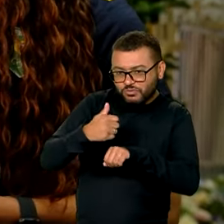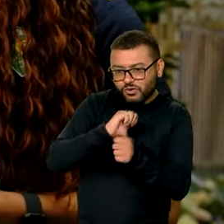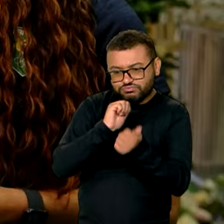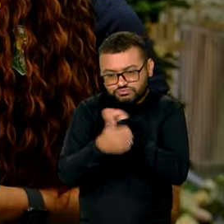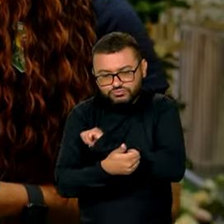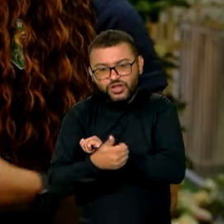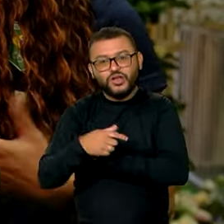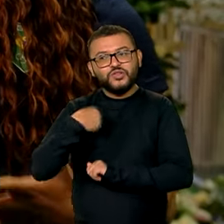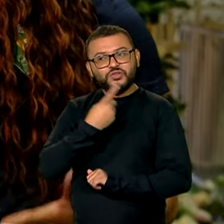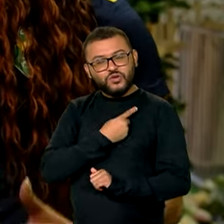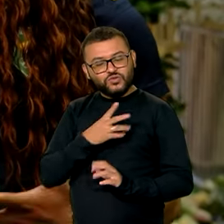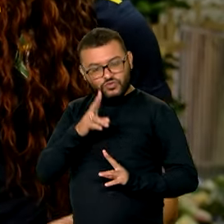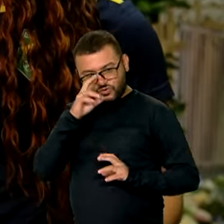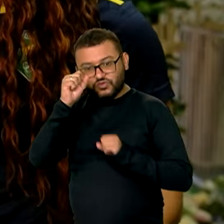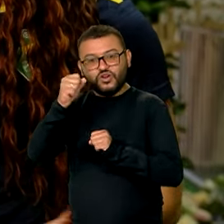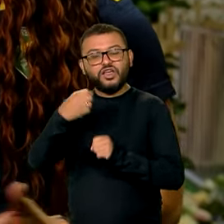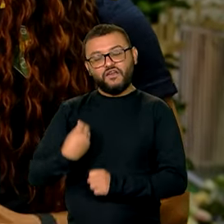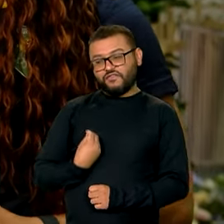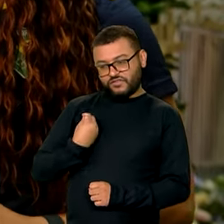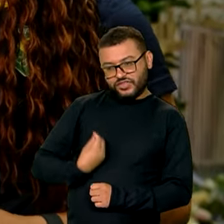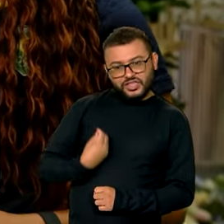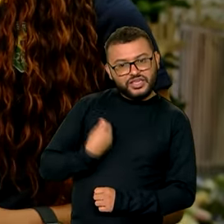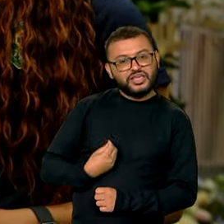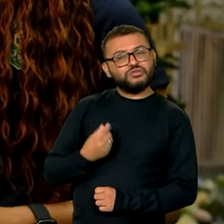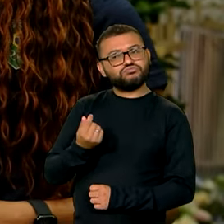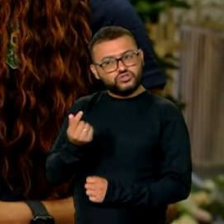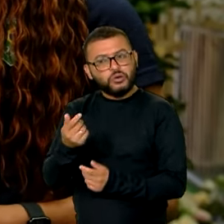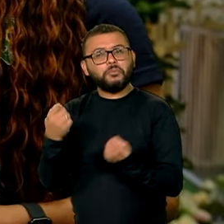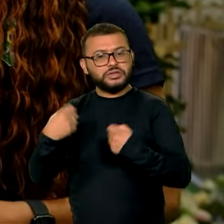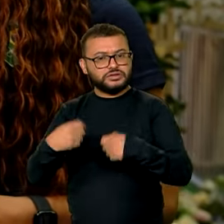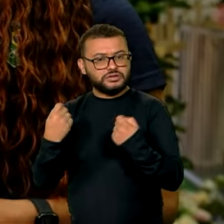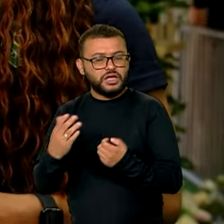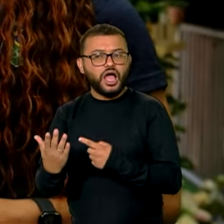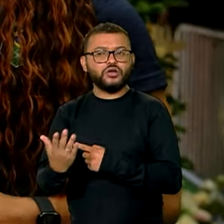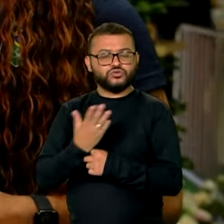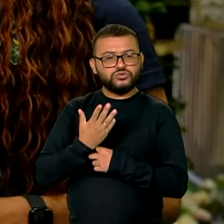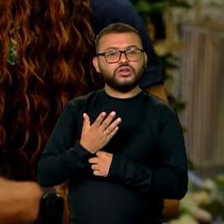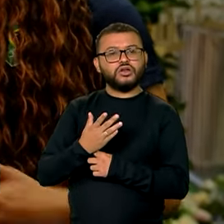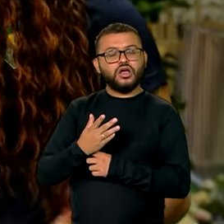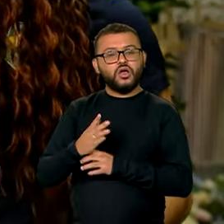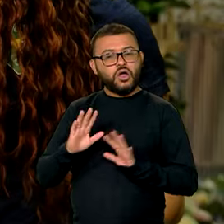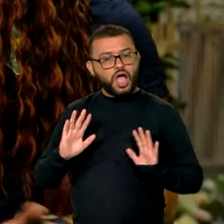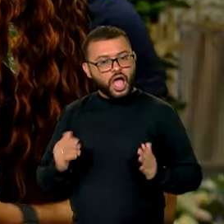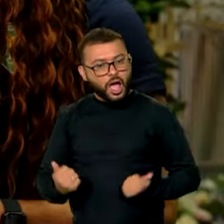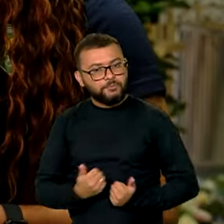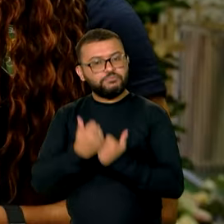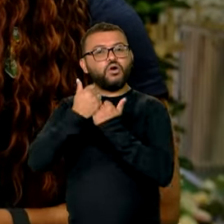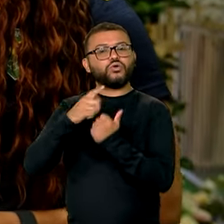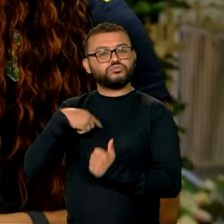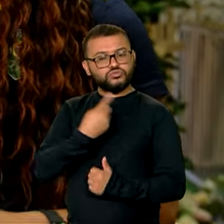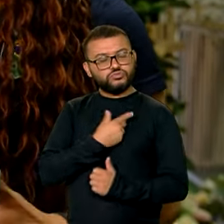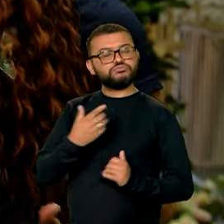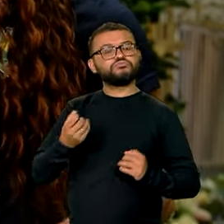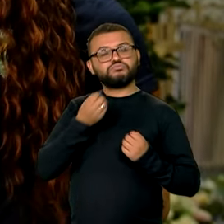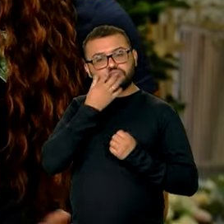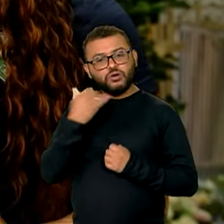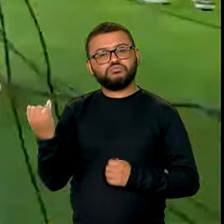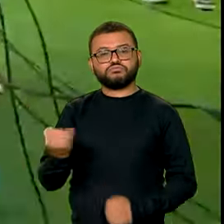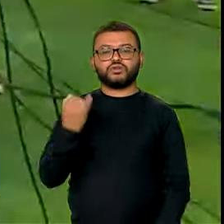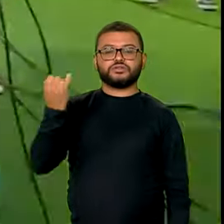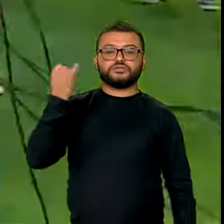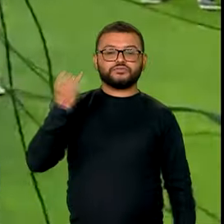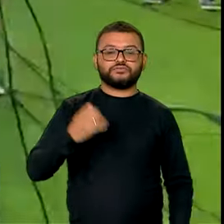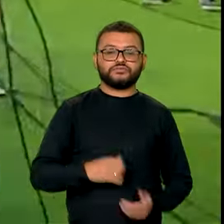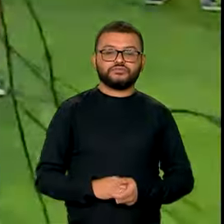rendimento e a gente sobrevive e vive, né? Disso, né? Desses apoios que a gente tem. Então, é muito importante.